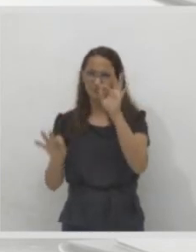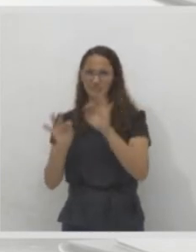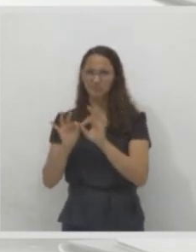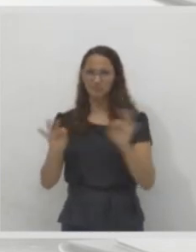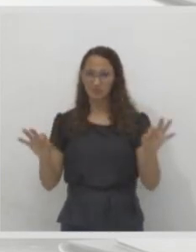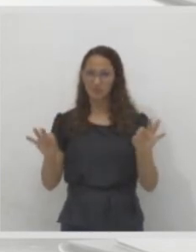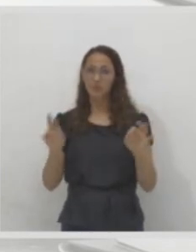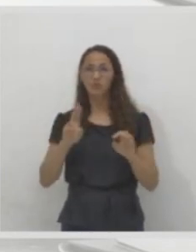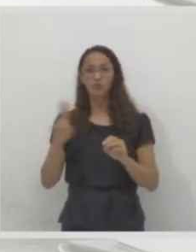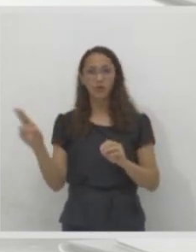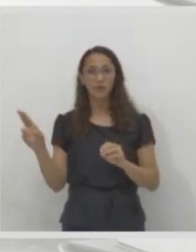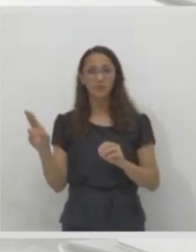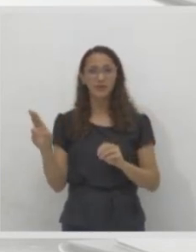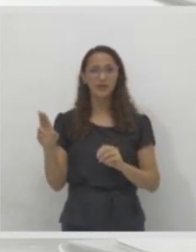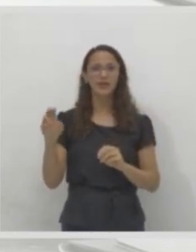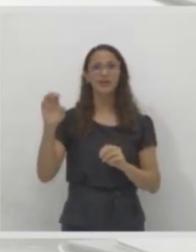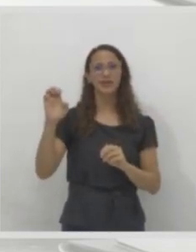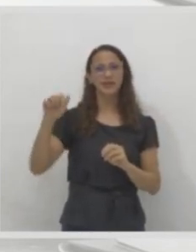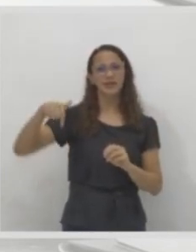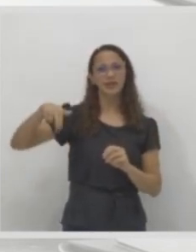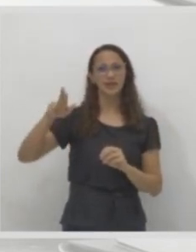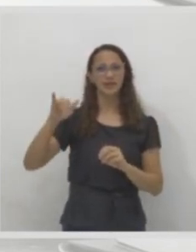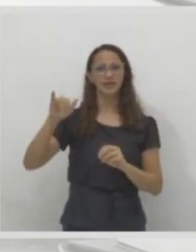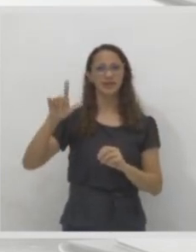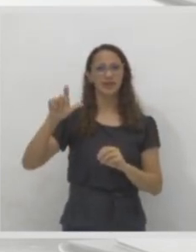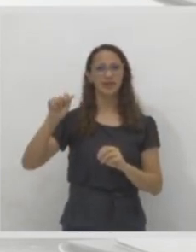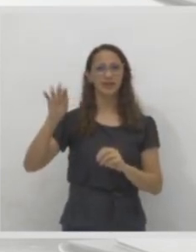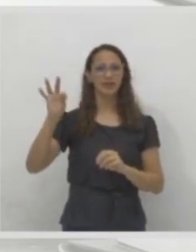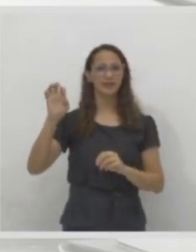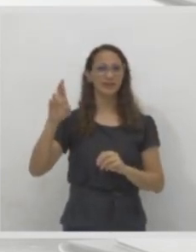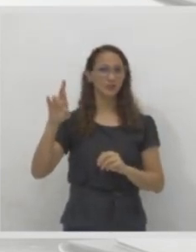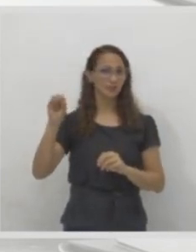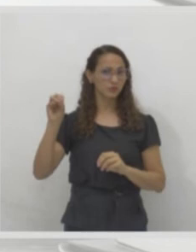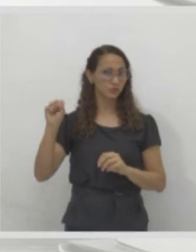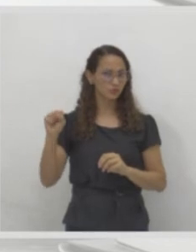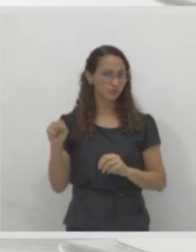de triângulos equiláteros. Já os